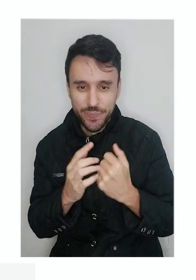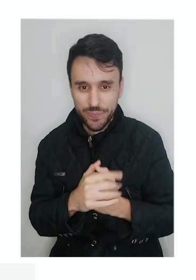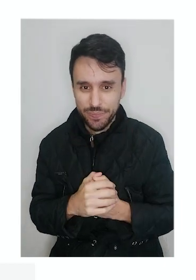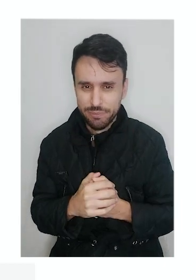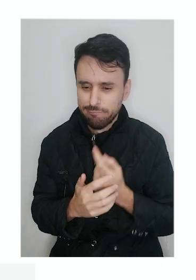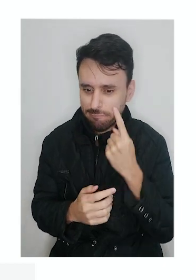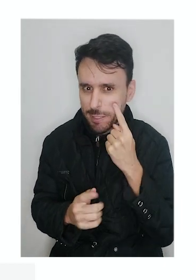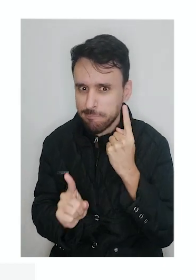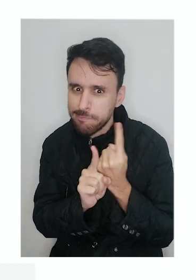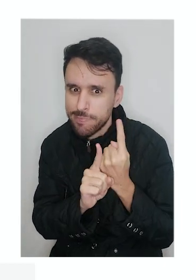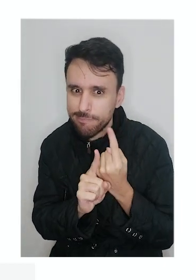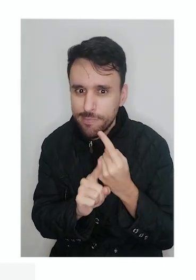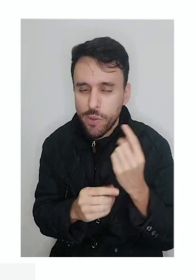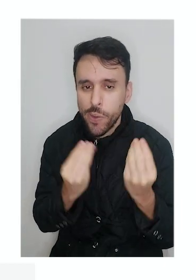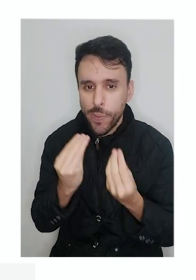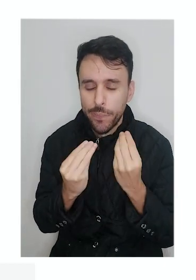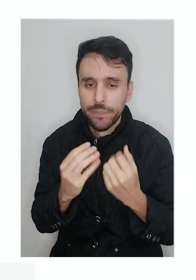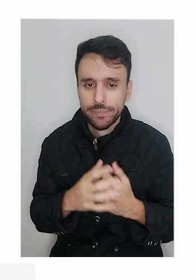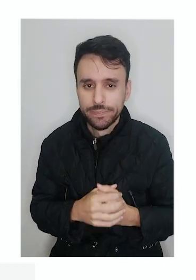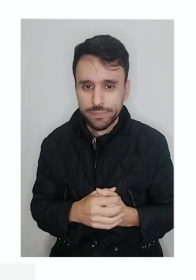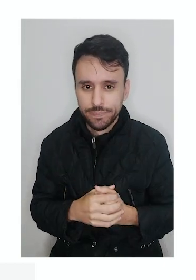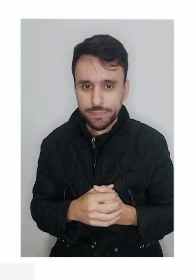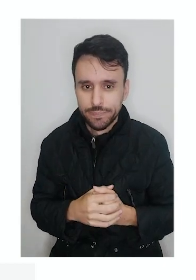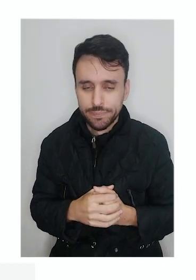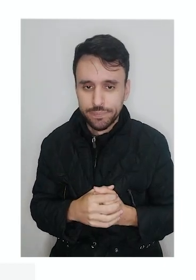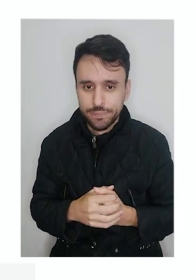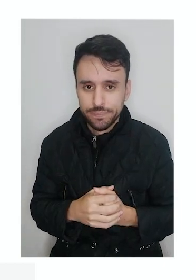Vamos ver se eu vou encontrar o termômetro. Vamos lá.